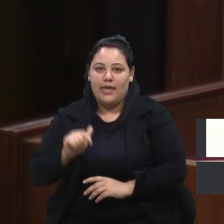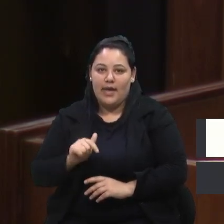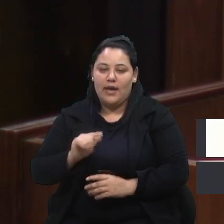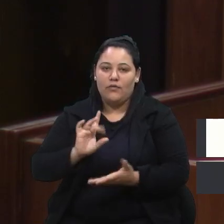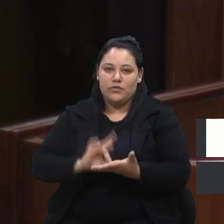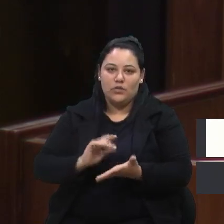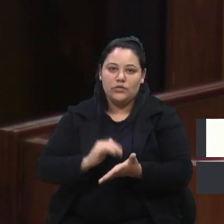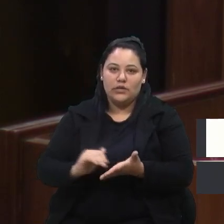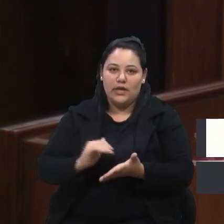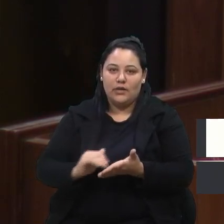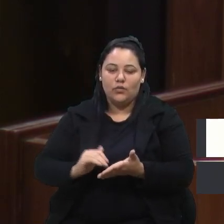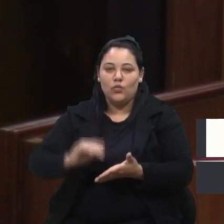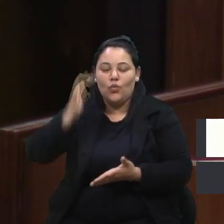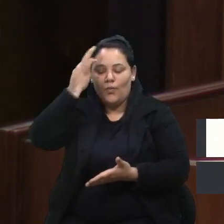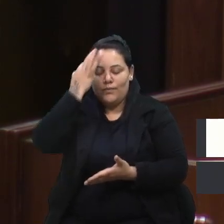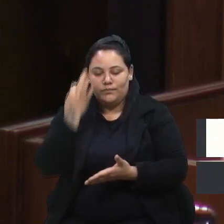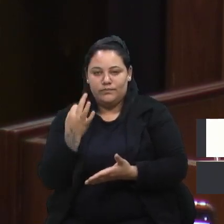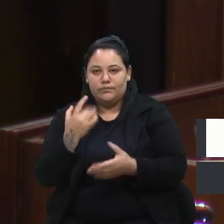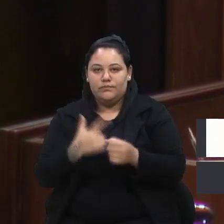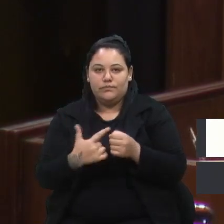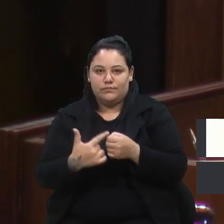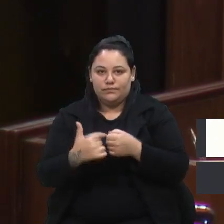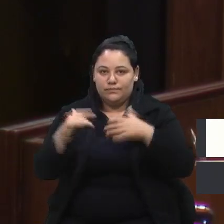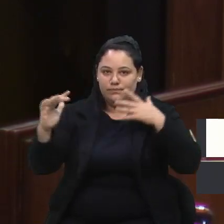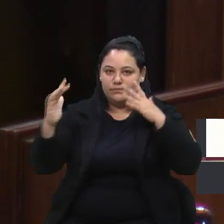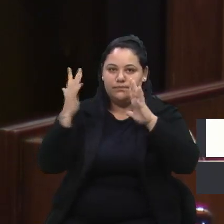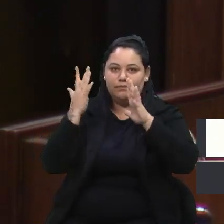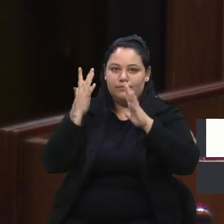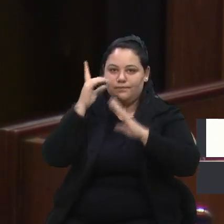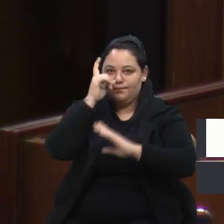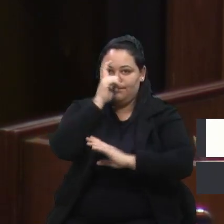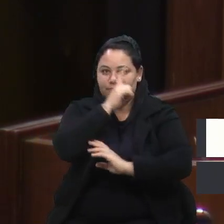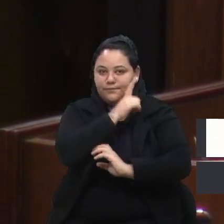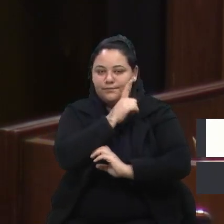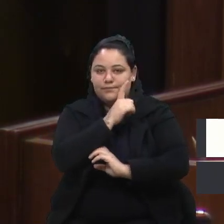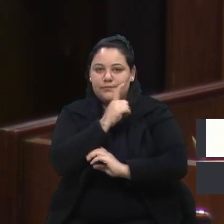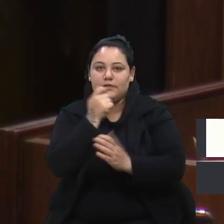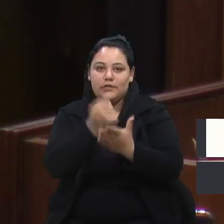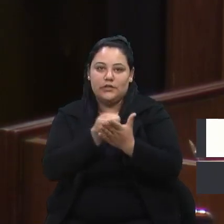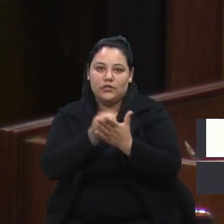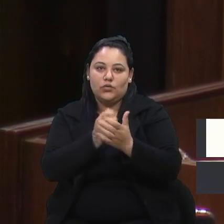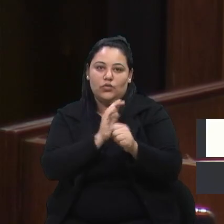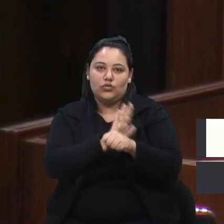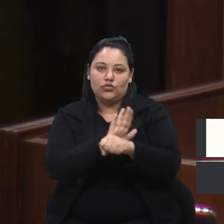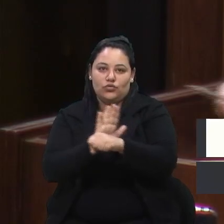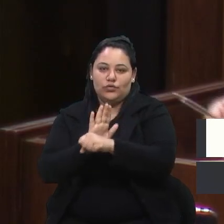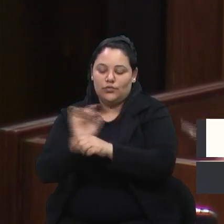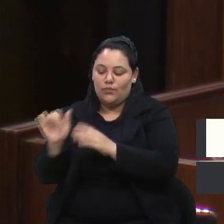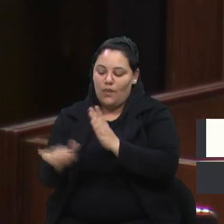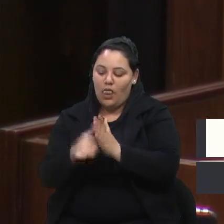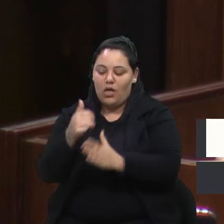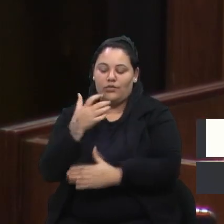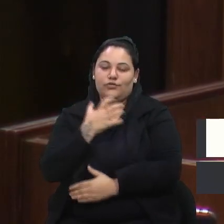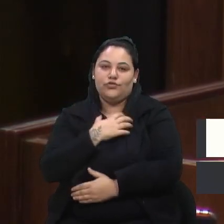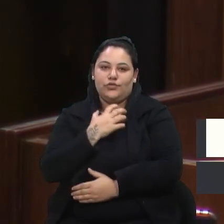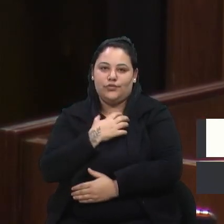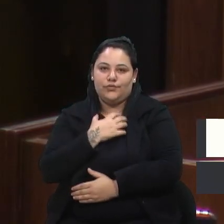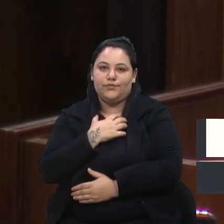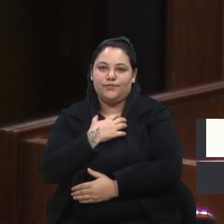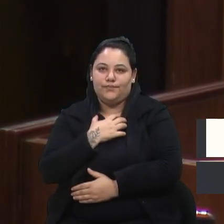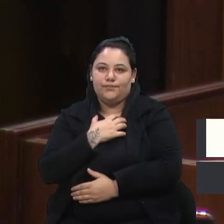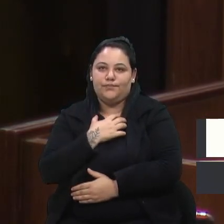cidade ia passar por essa dificuldade, mas tentou socorrer na mais breve possível a